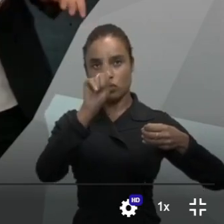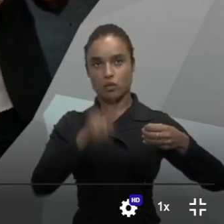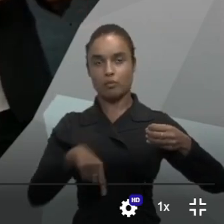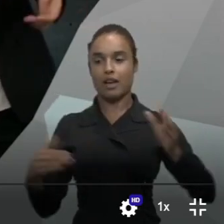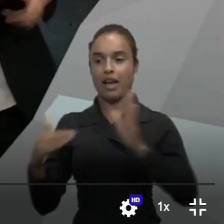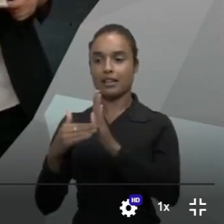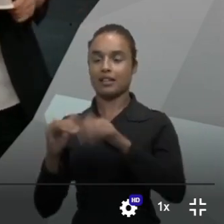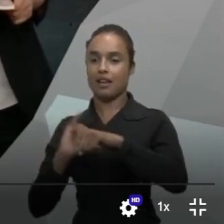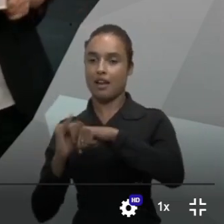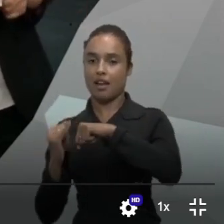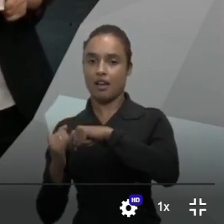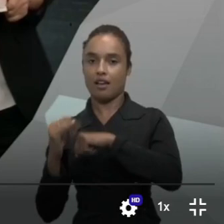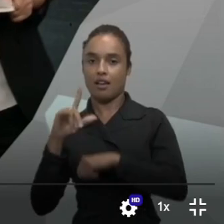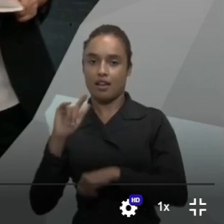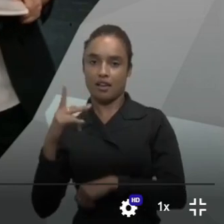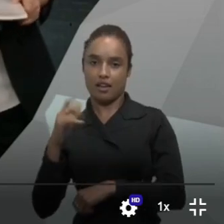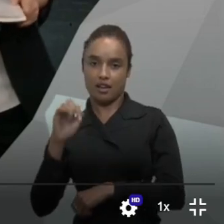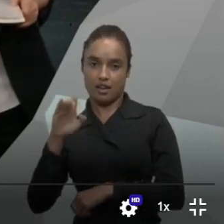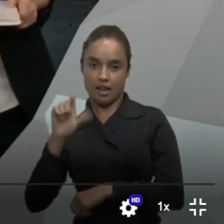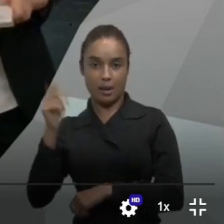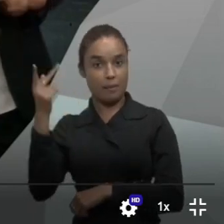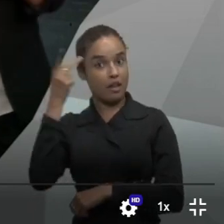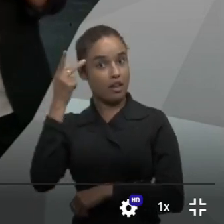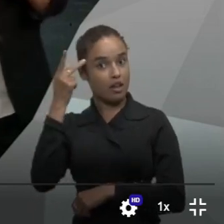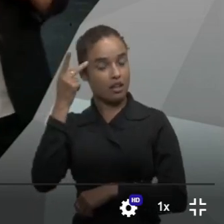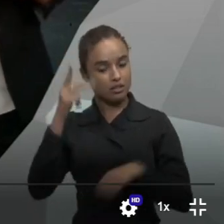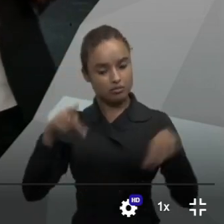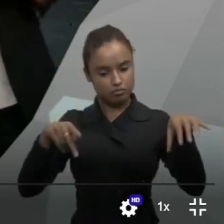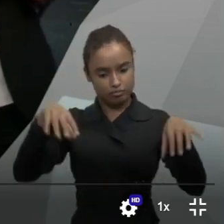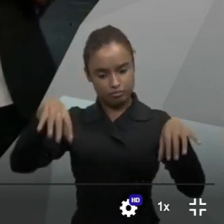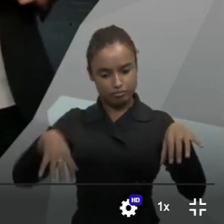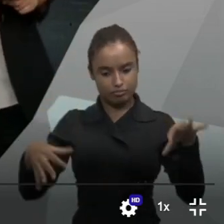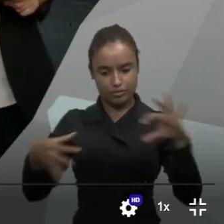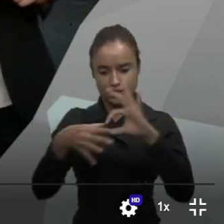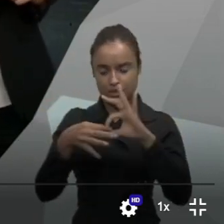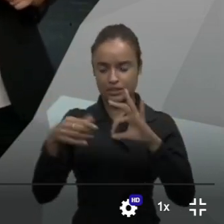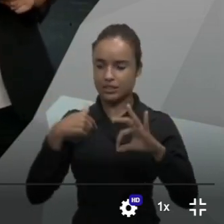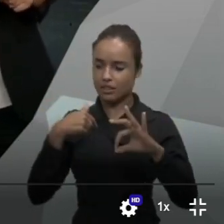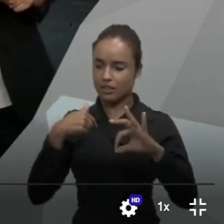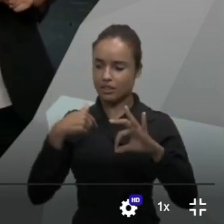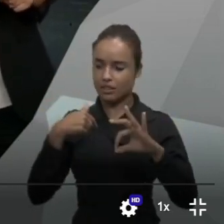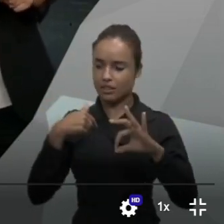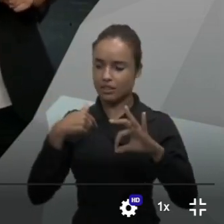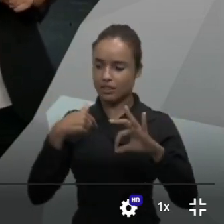E por isso estou procurando referências. Mas olha, eu fiquei boba com o tamanho dessas pontes.